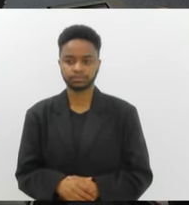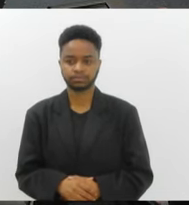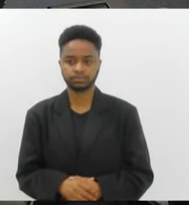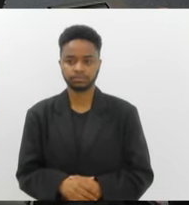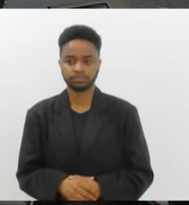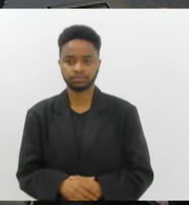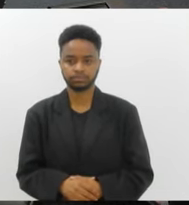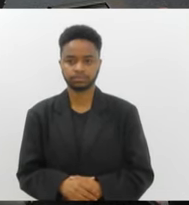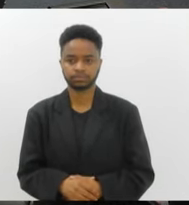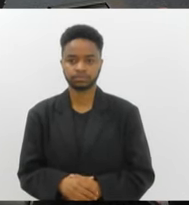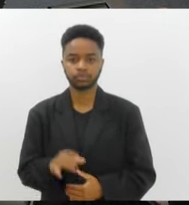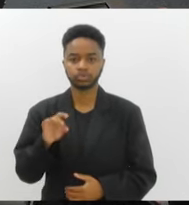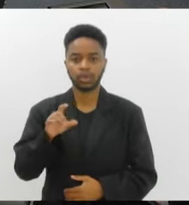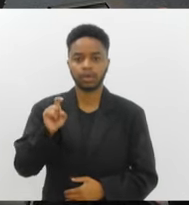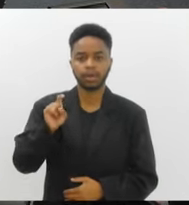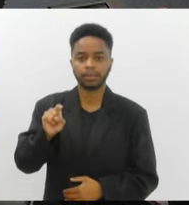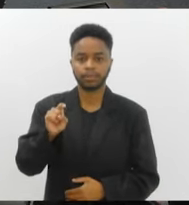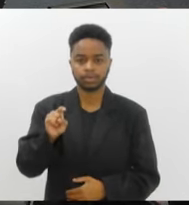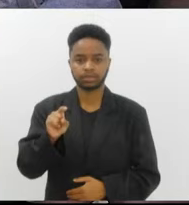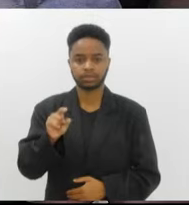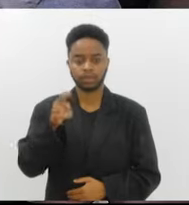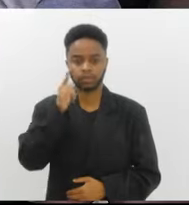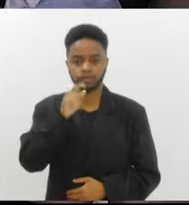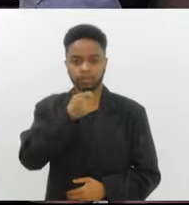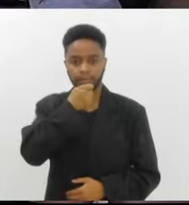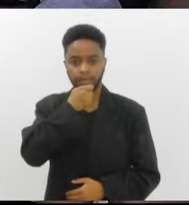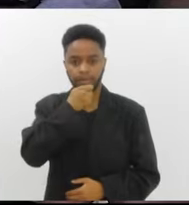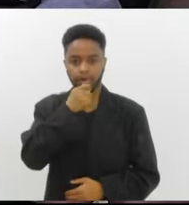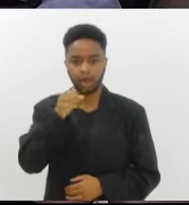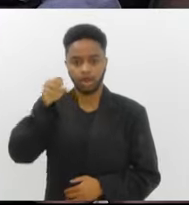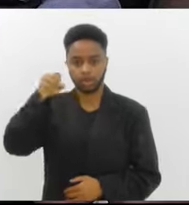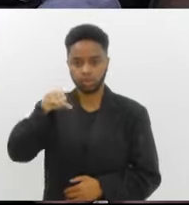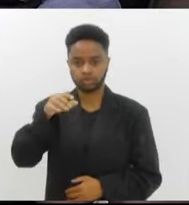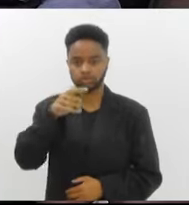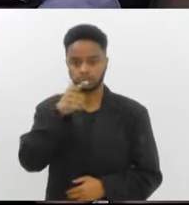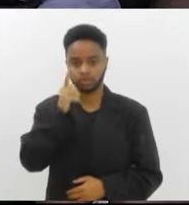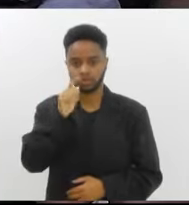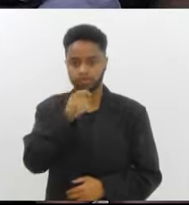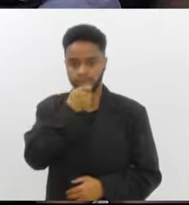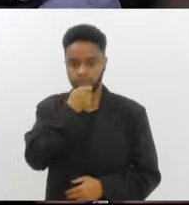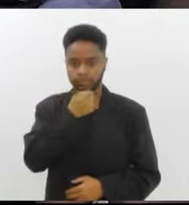É só apertar o botãozinho aí, deputado, para acender a luzinha.